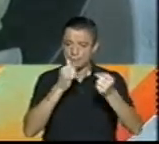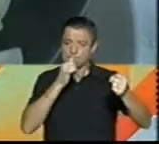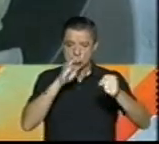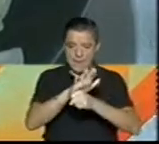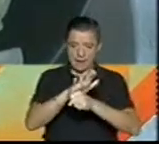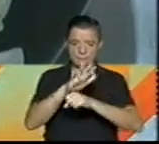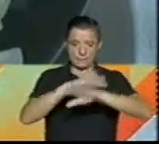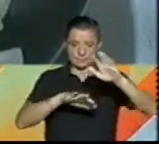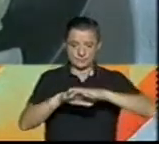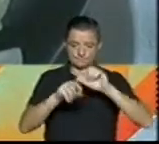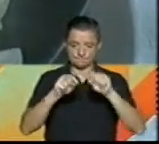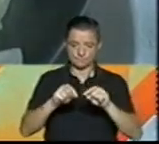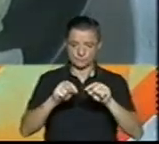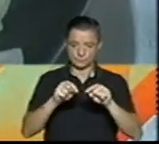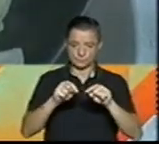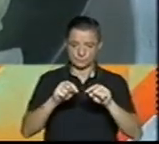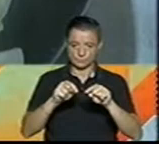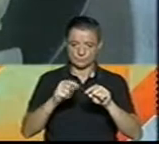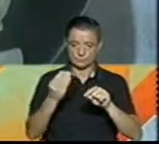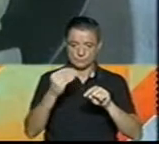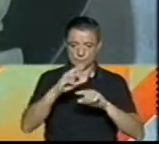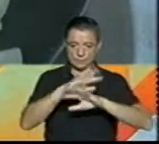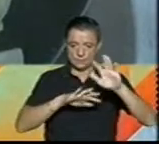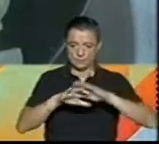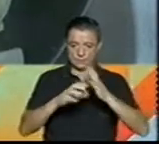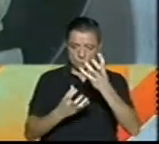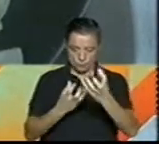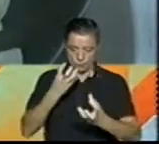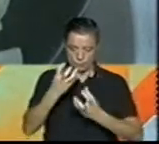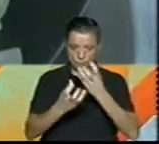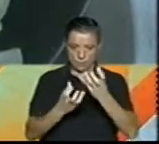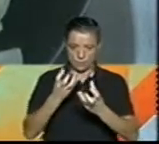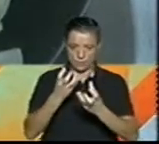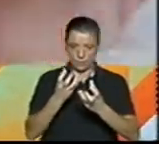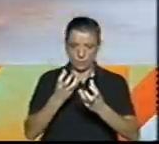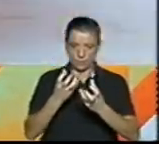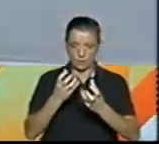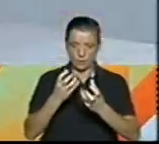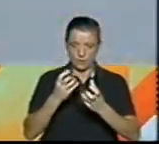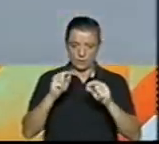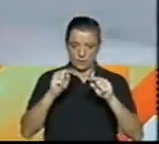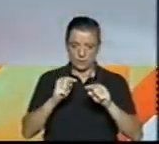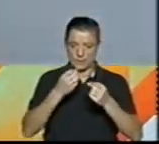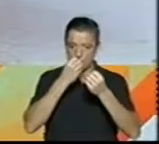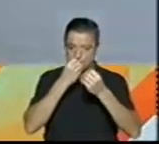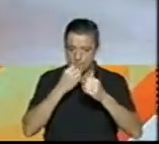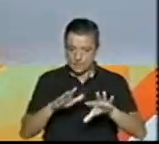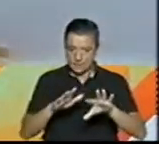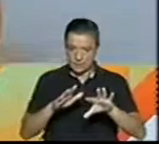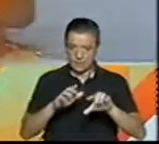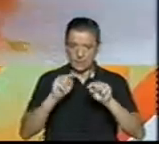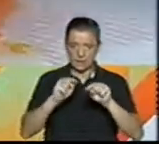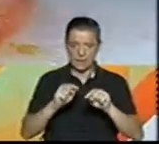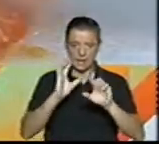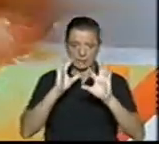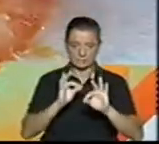certeza. Exatamente. Bom, nós fizemos um refogado então com, voltando aos ingredientes, para não perder o fio à meada. A bolinha, não é? Fica